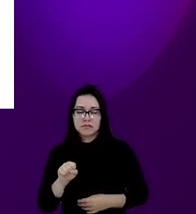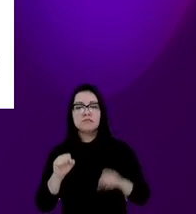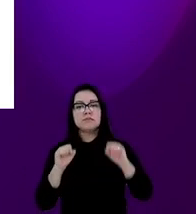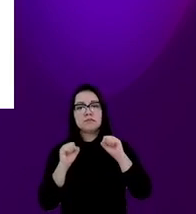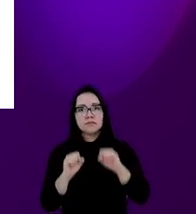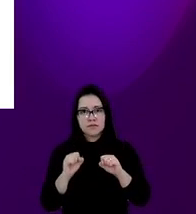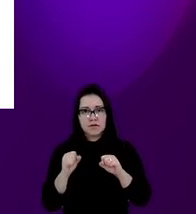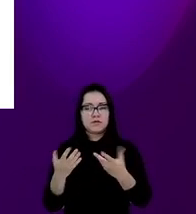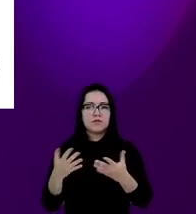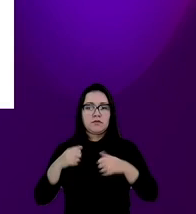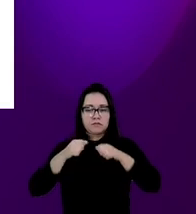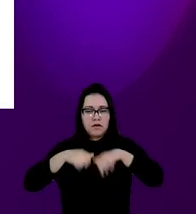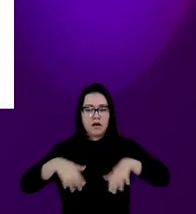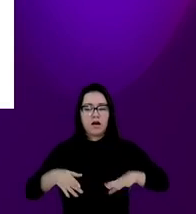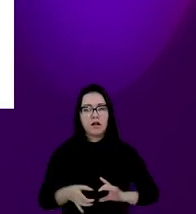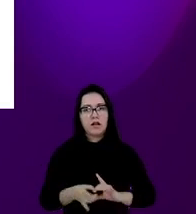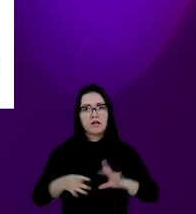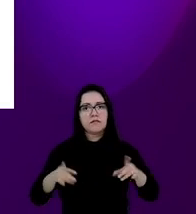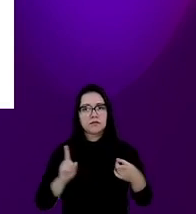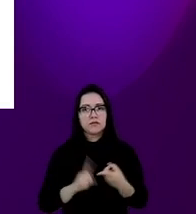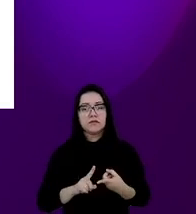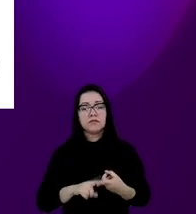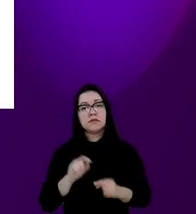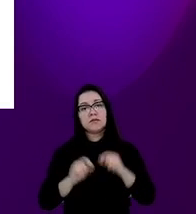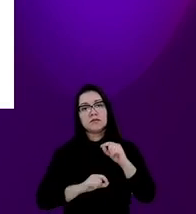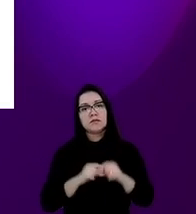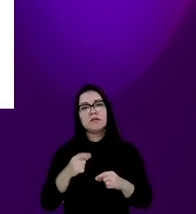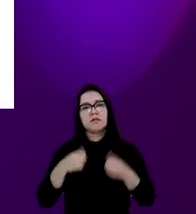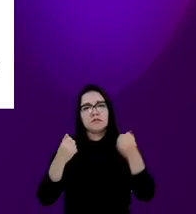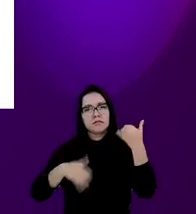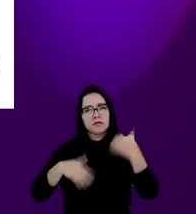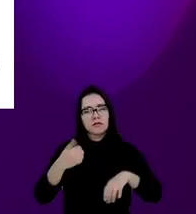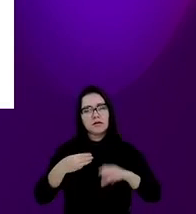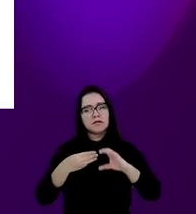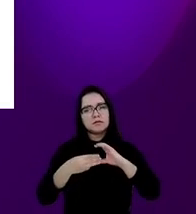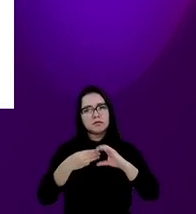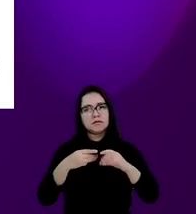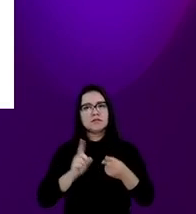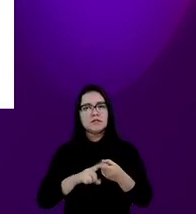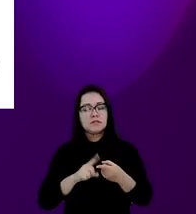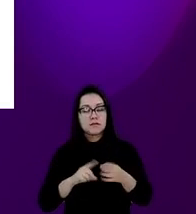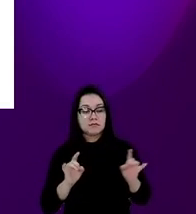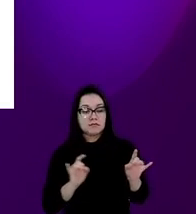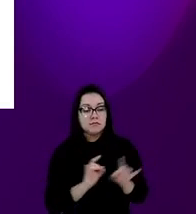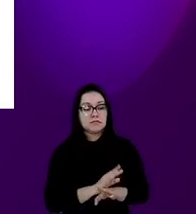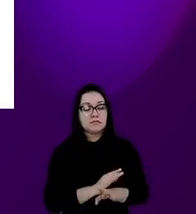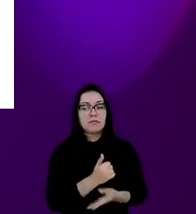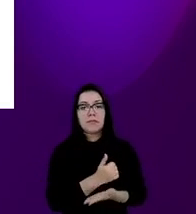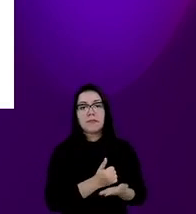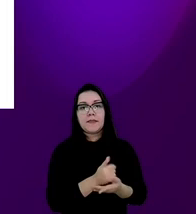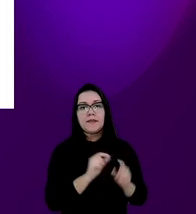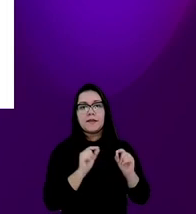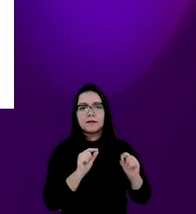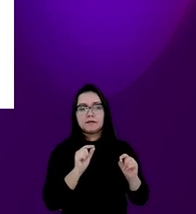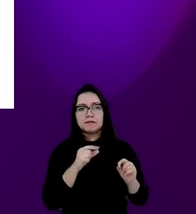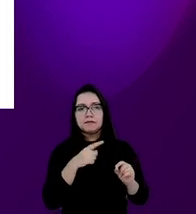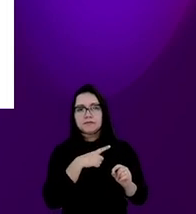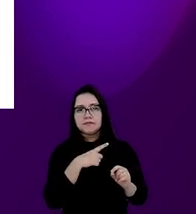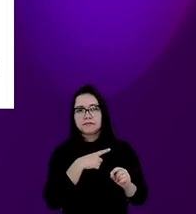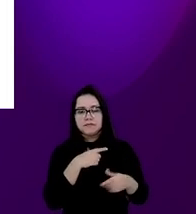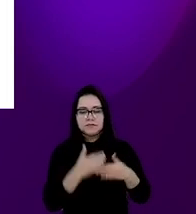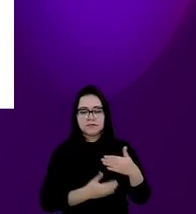citoquinas que são liberadas através da destruição celular e que terminam, basicamente, num